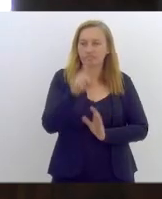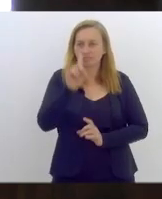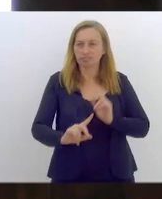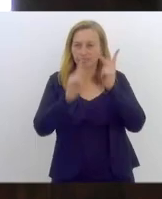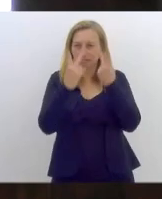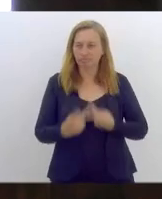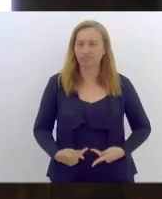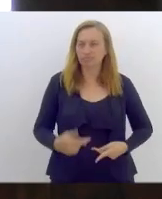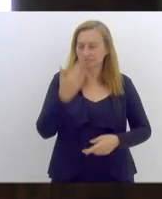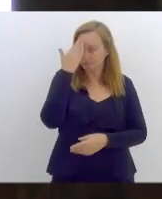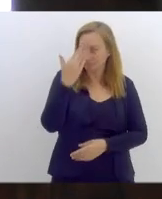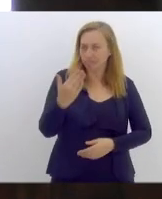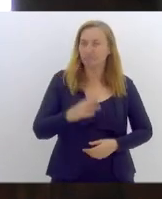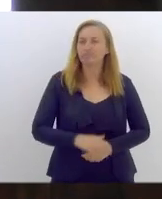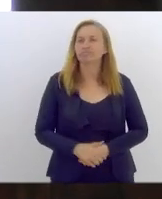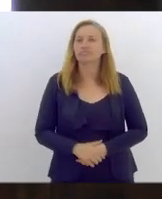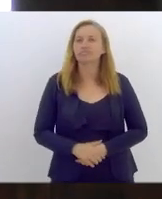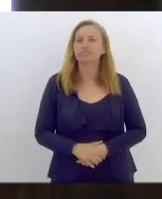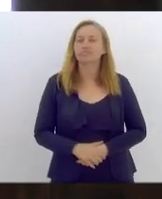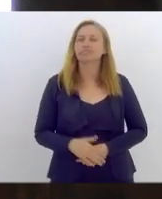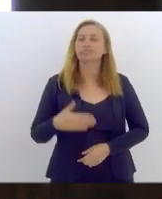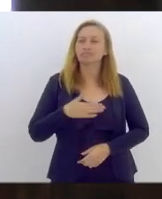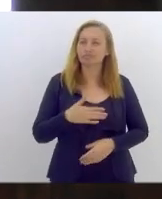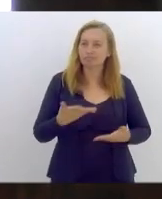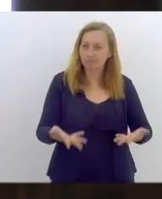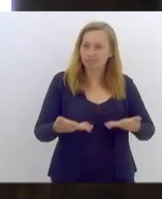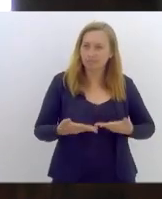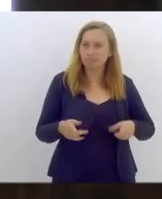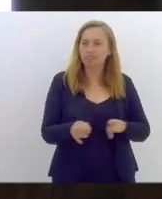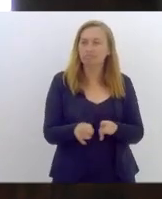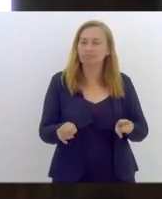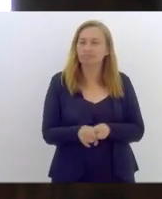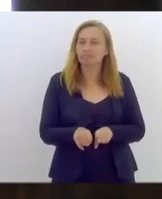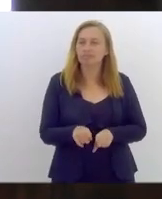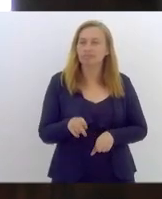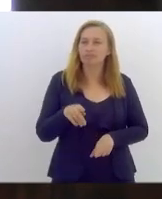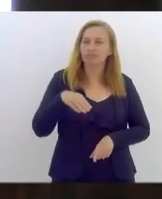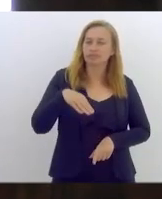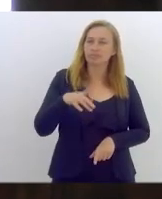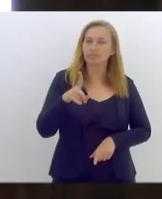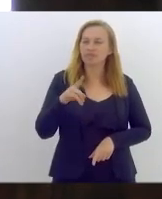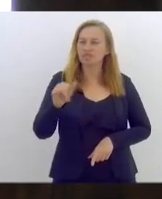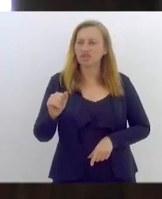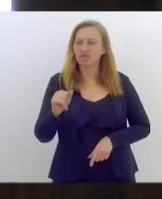obrigada, coletivo Papo Reto. Gostaria de convidar também a Mídia Ninja,